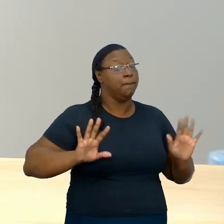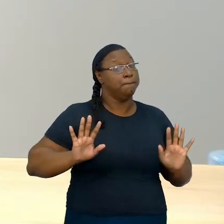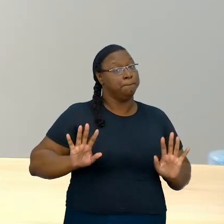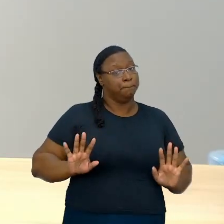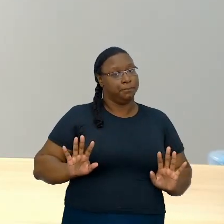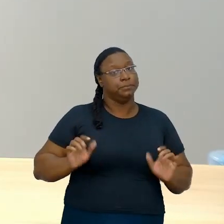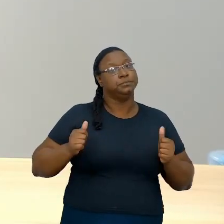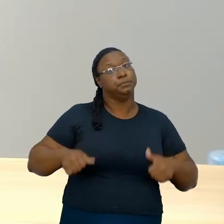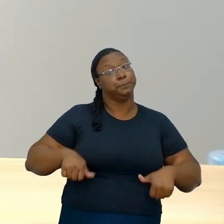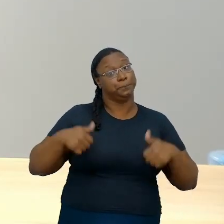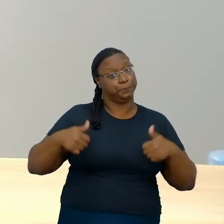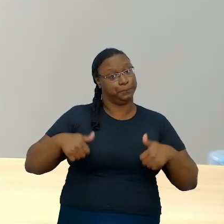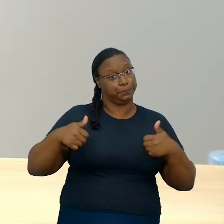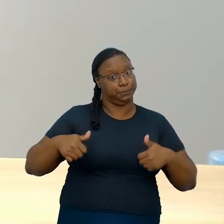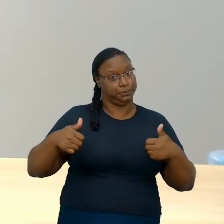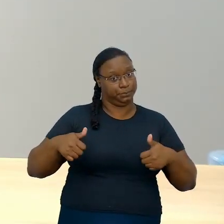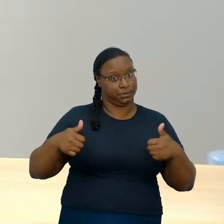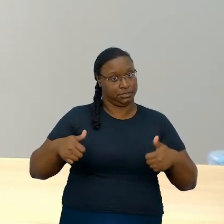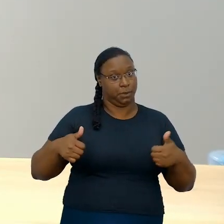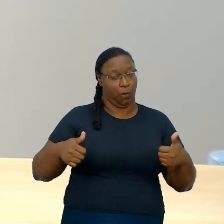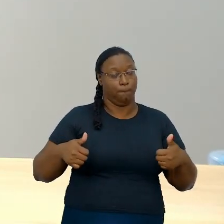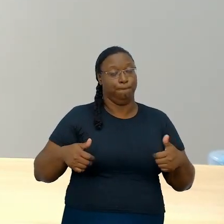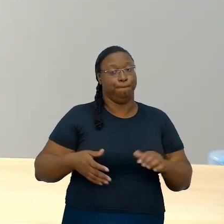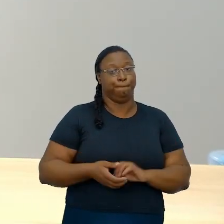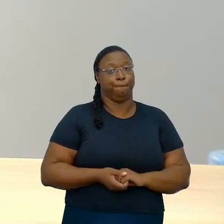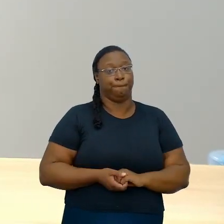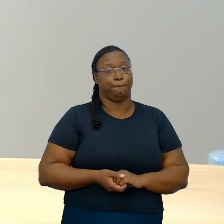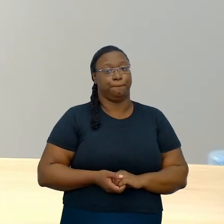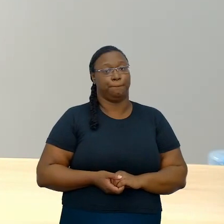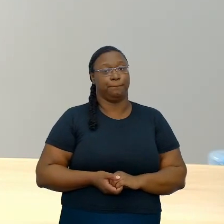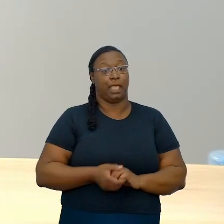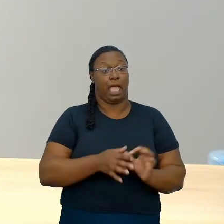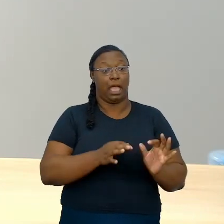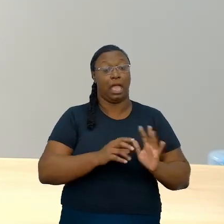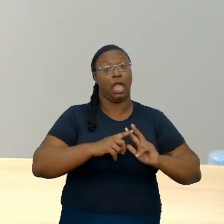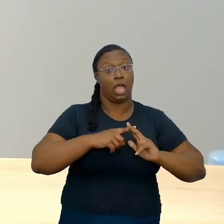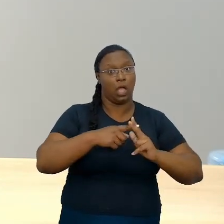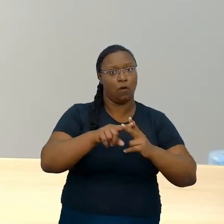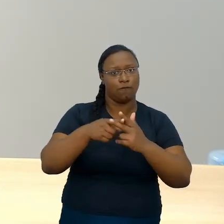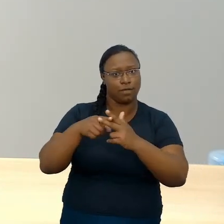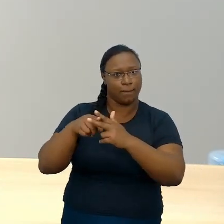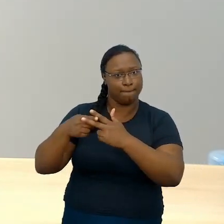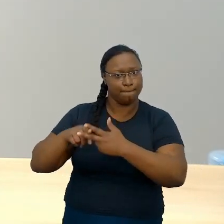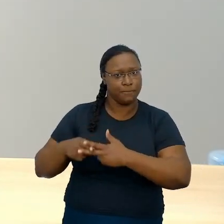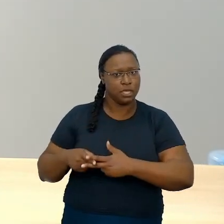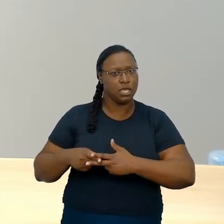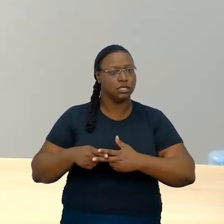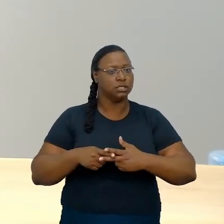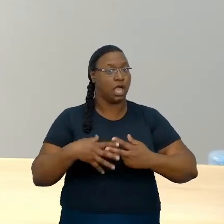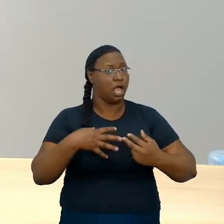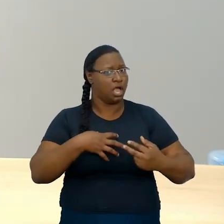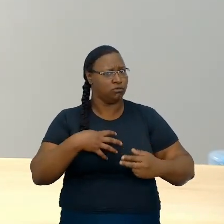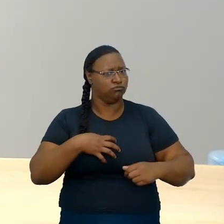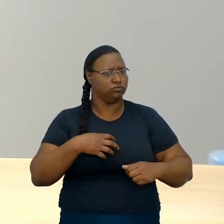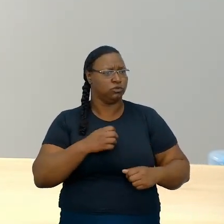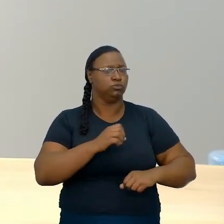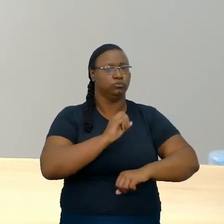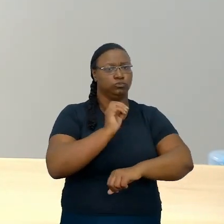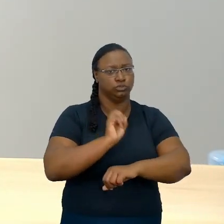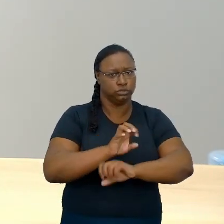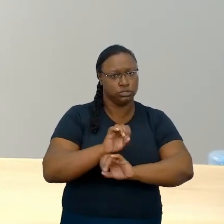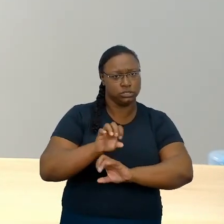que é principal, né? A gente pensar que é uma ferramenta, é uma metodologia e ela vai